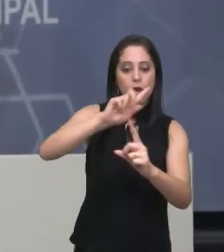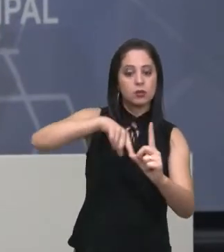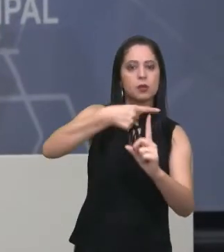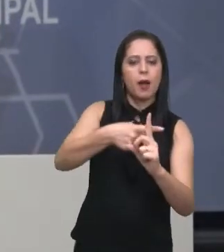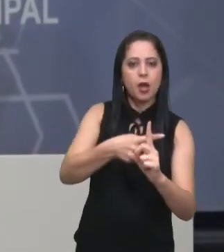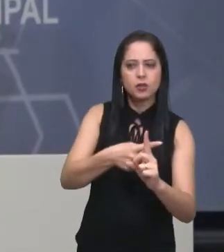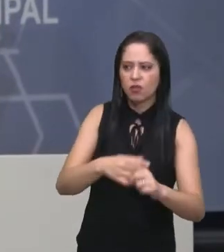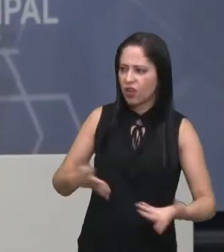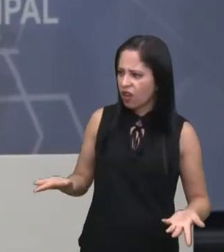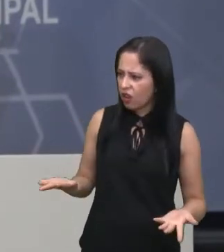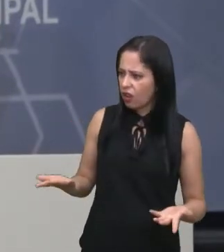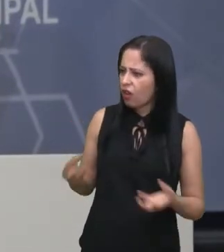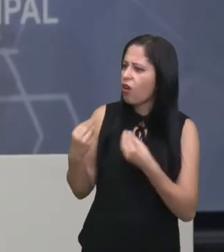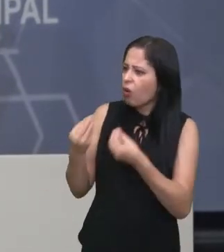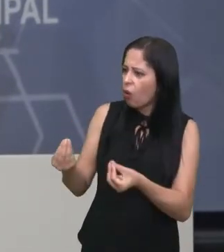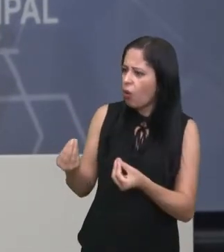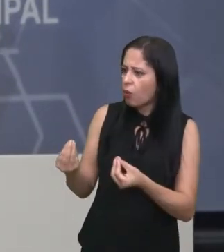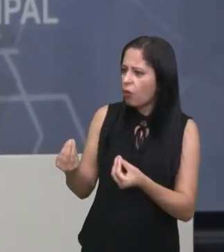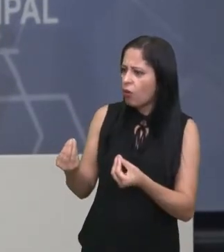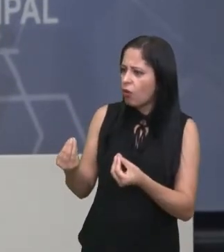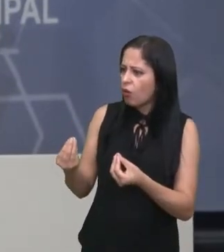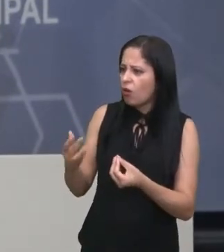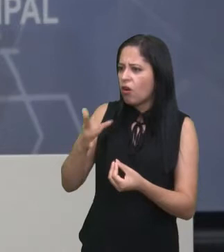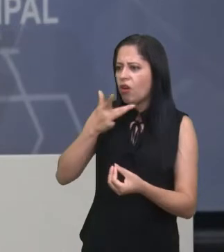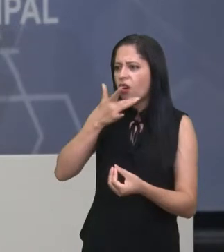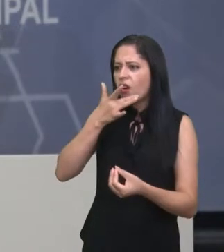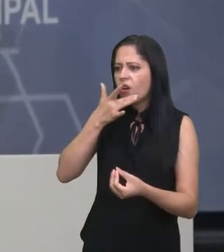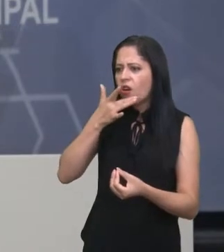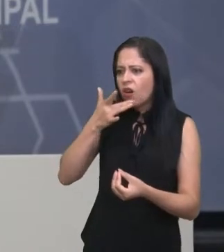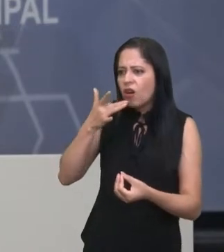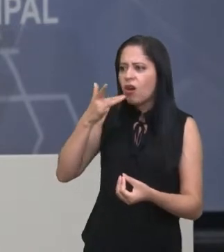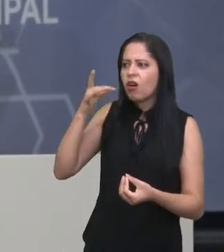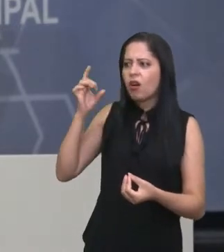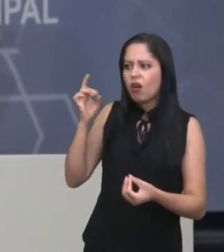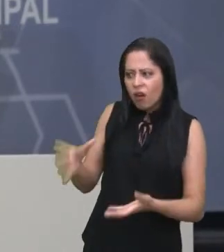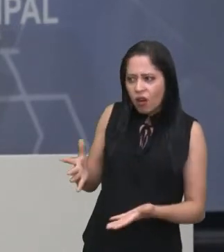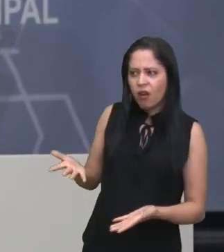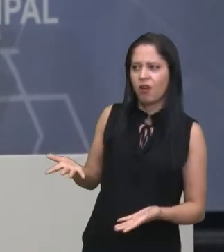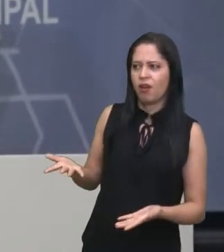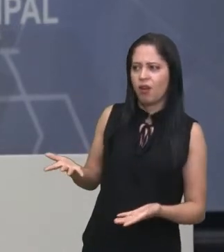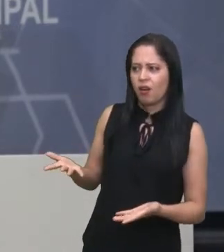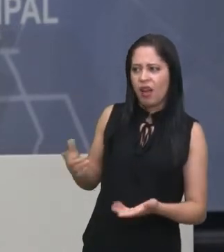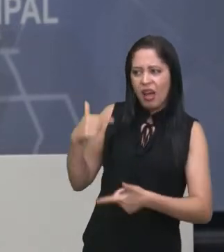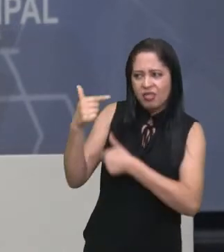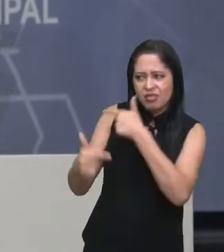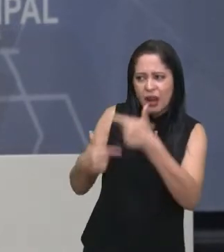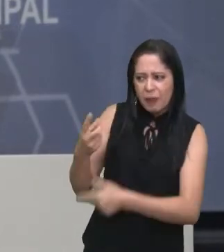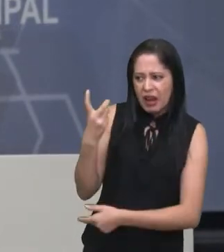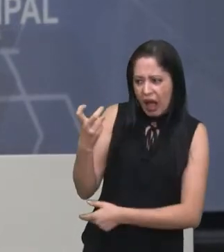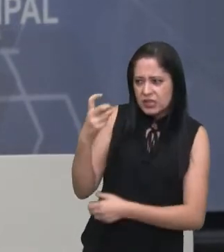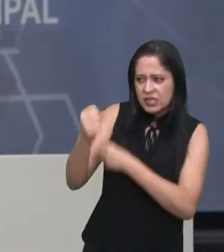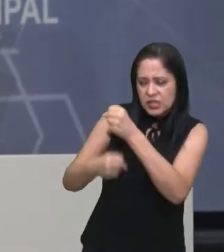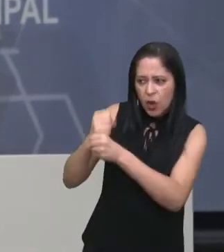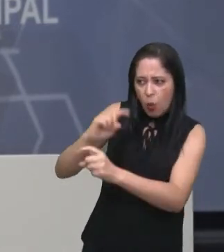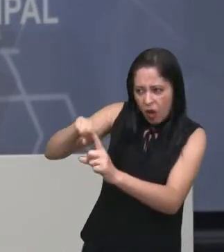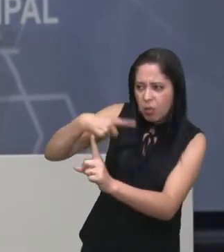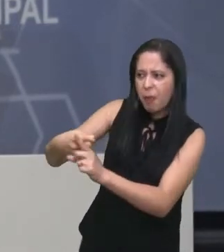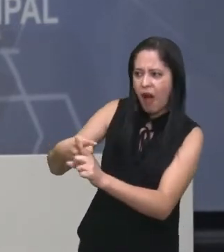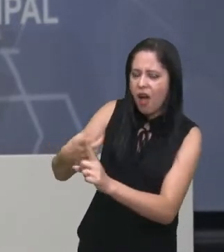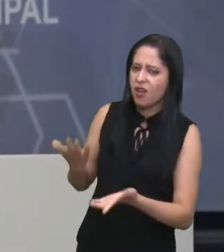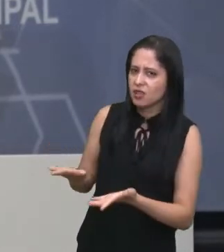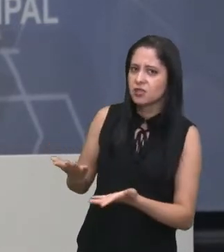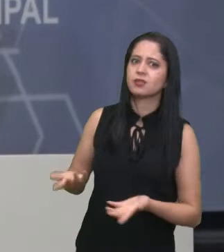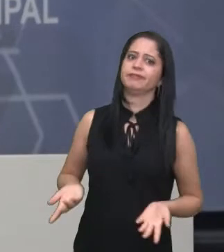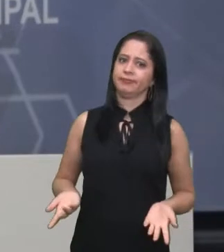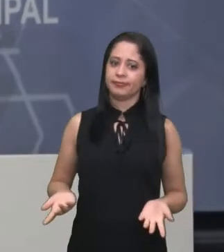5 anos. Então, a previsão desse projeto, para quem votar nesse projeto, é que vocês trabalhem mais